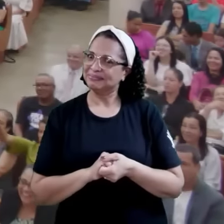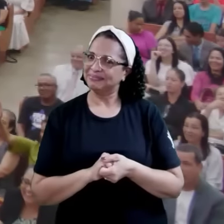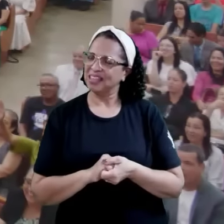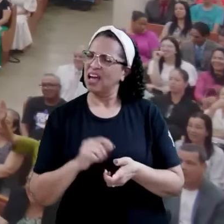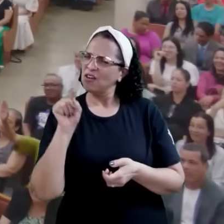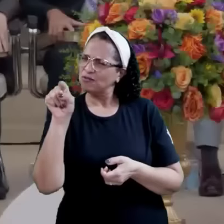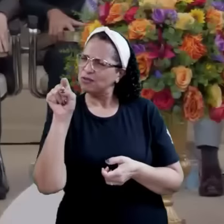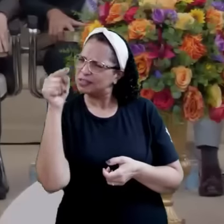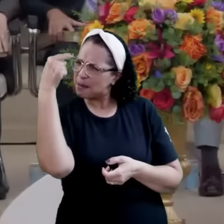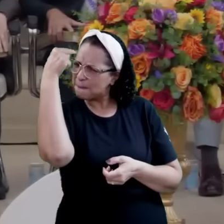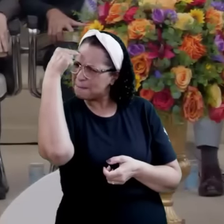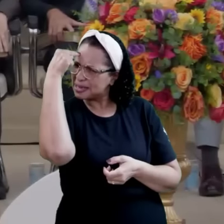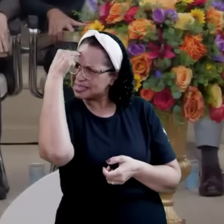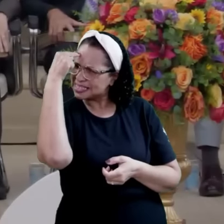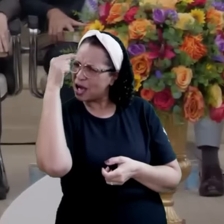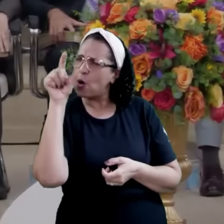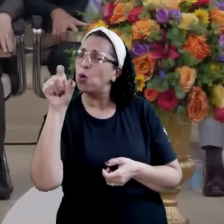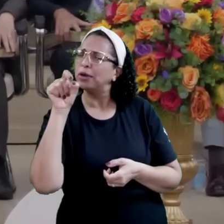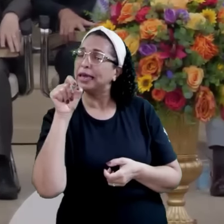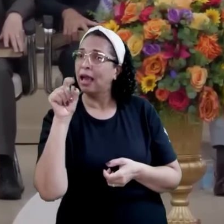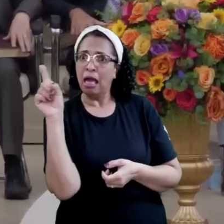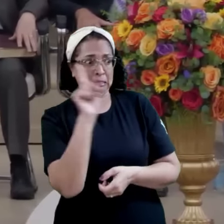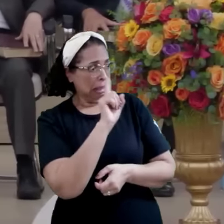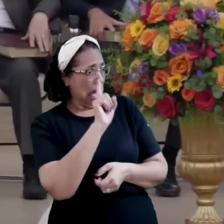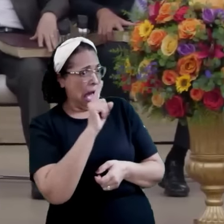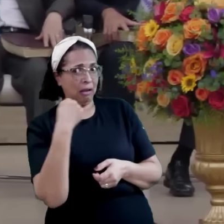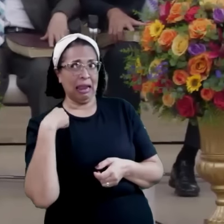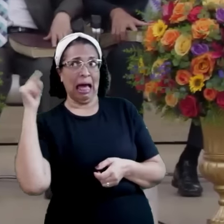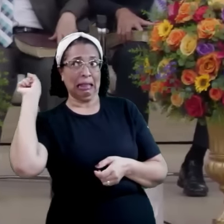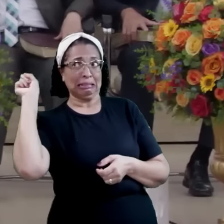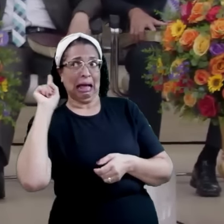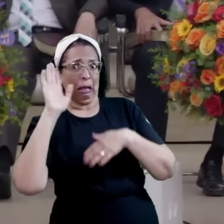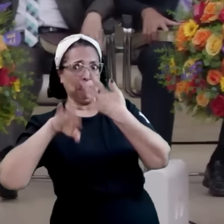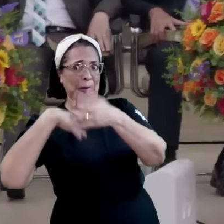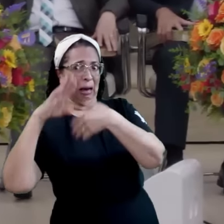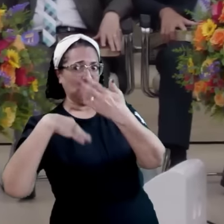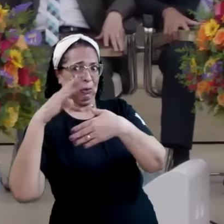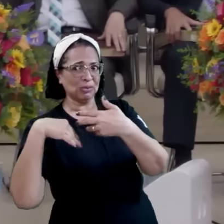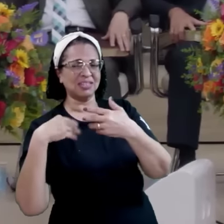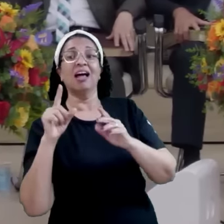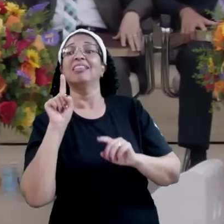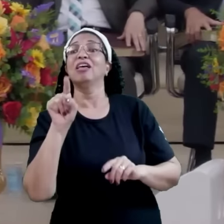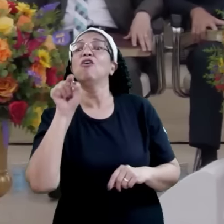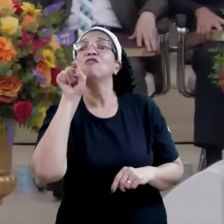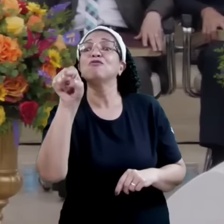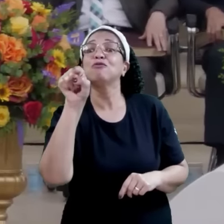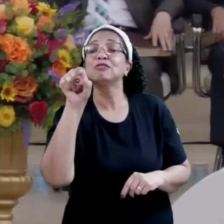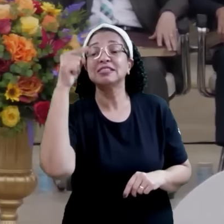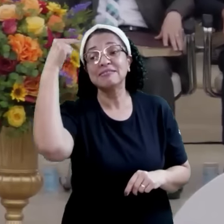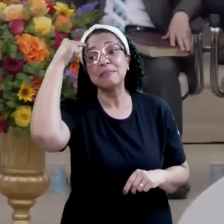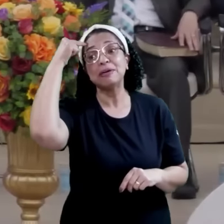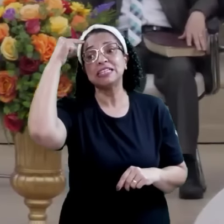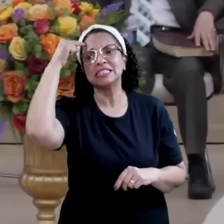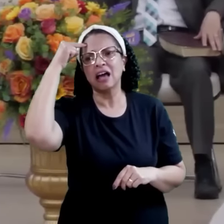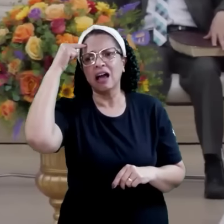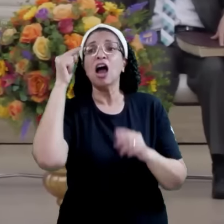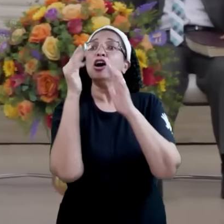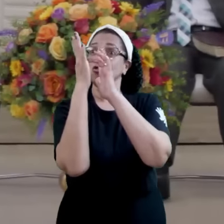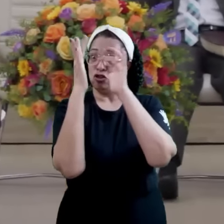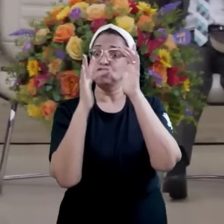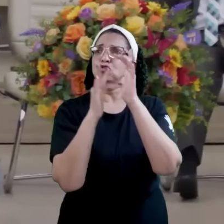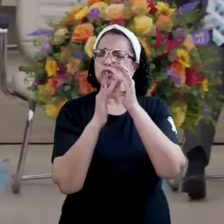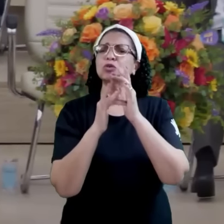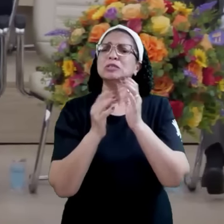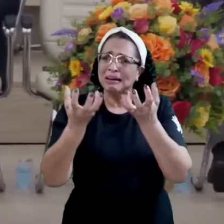guarda-roupa visita a sapateira visita a minha dispens visita minha necessidade Deus tá falando com alguém aqui vai